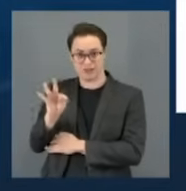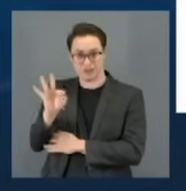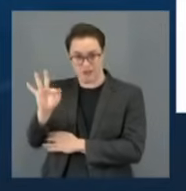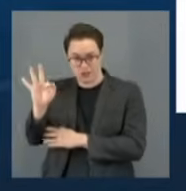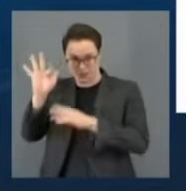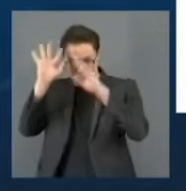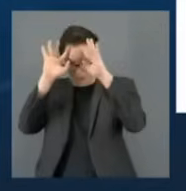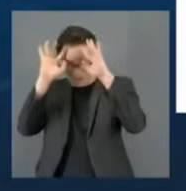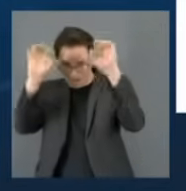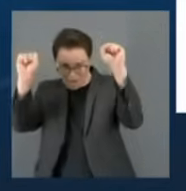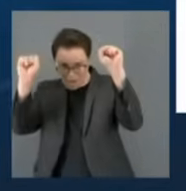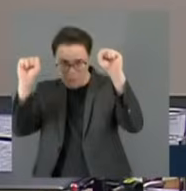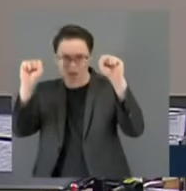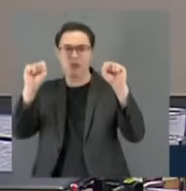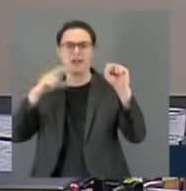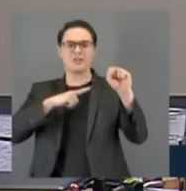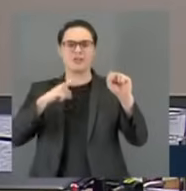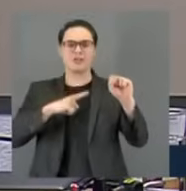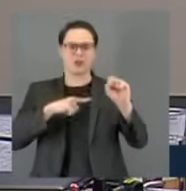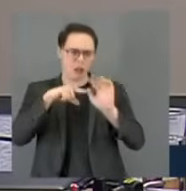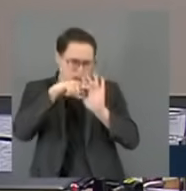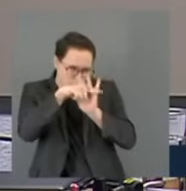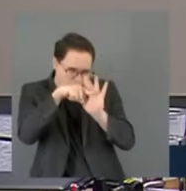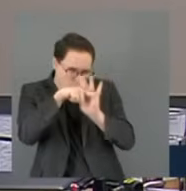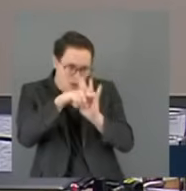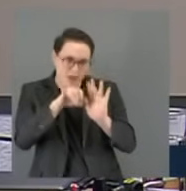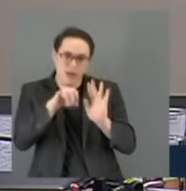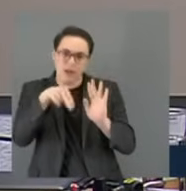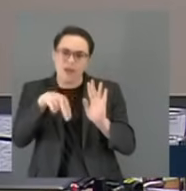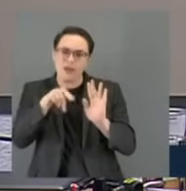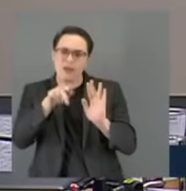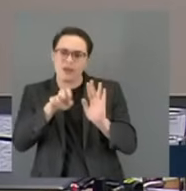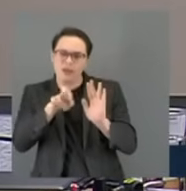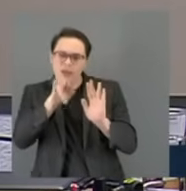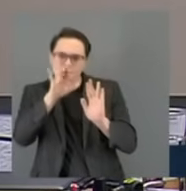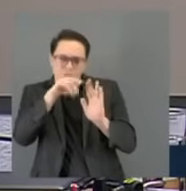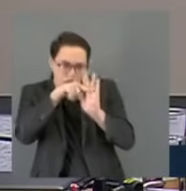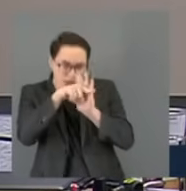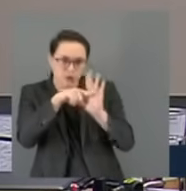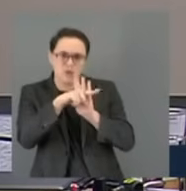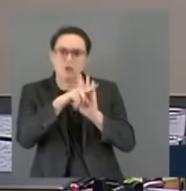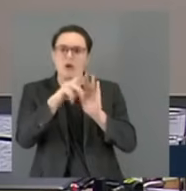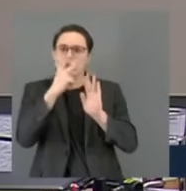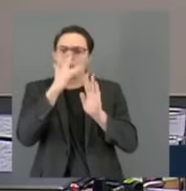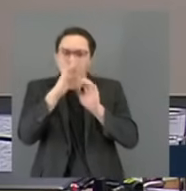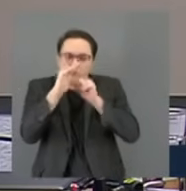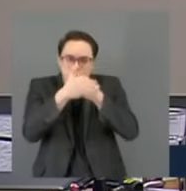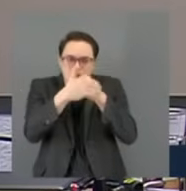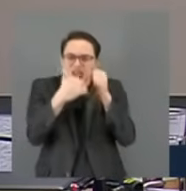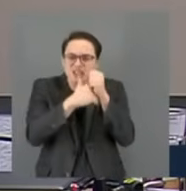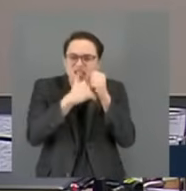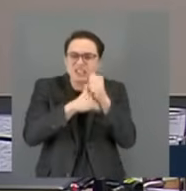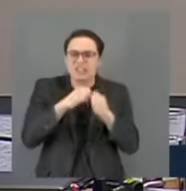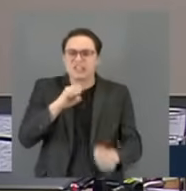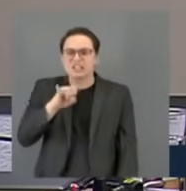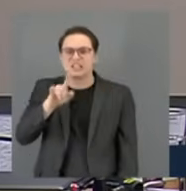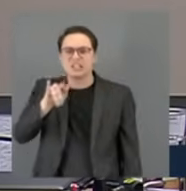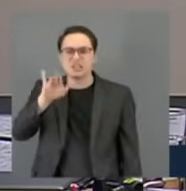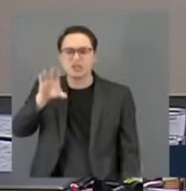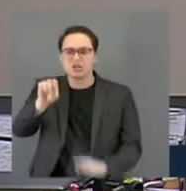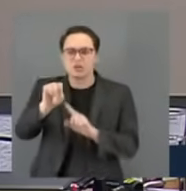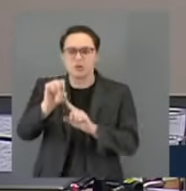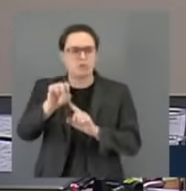inquéritos. Muitos desses inquéritos sigilosos, ou seja, ninguém sabe o que está sendo feito nos